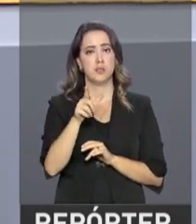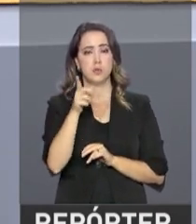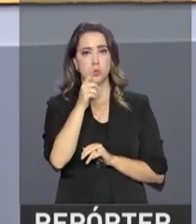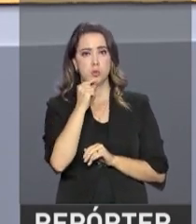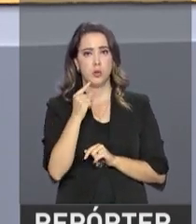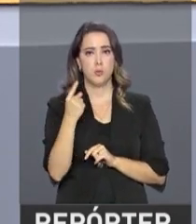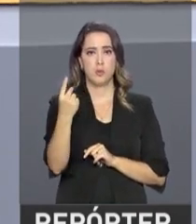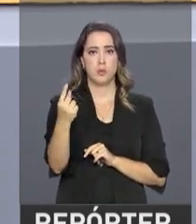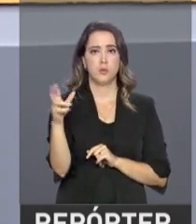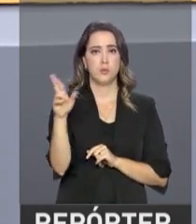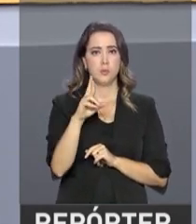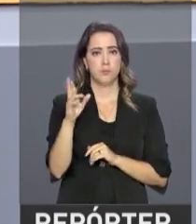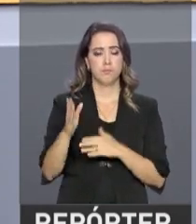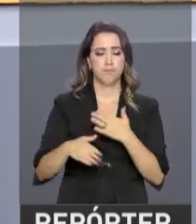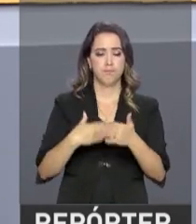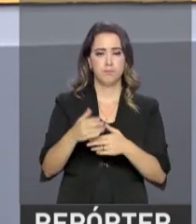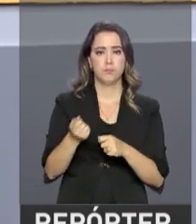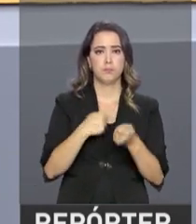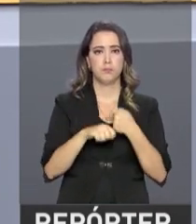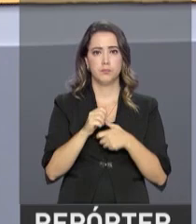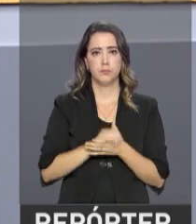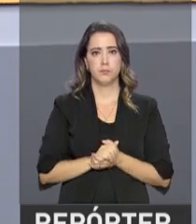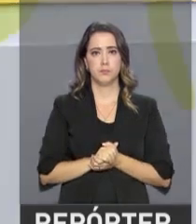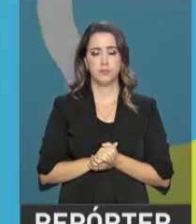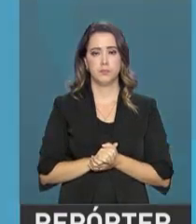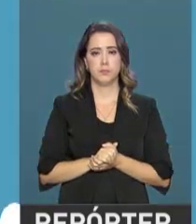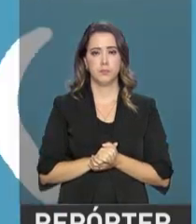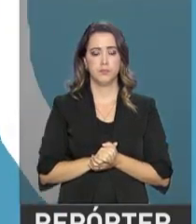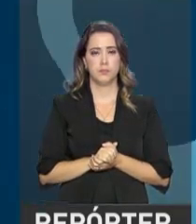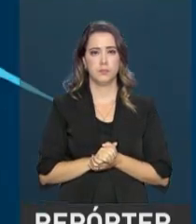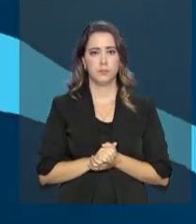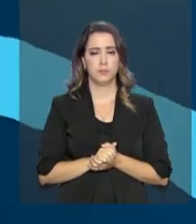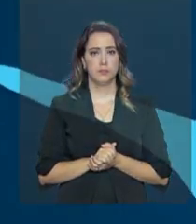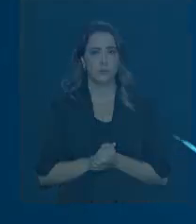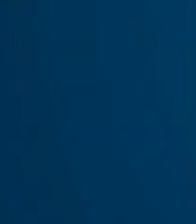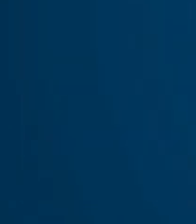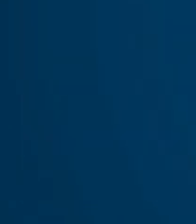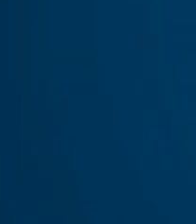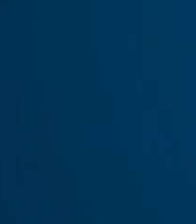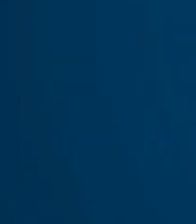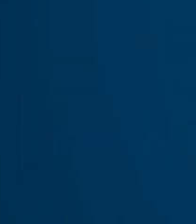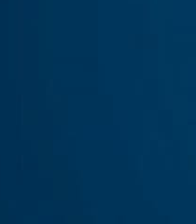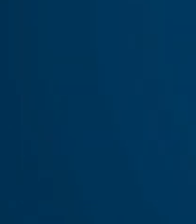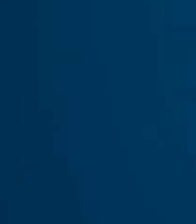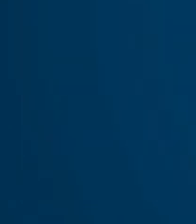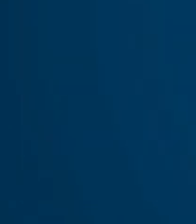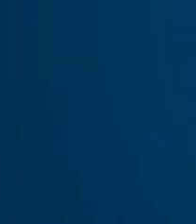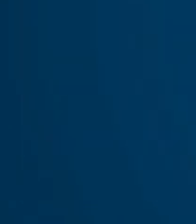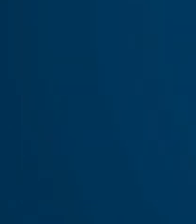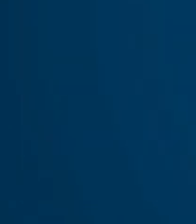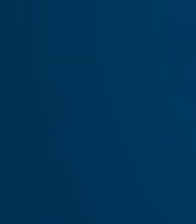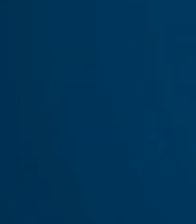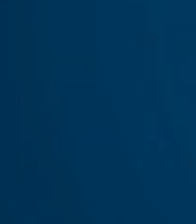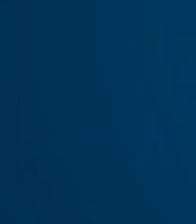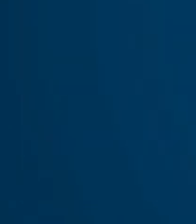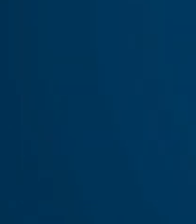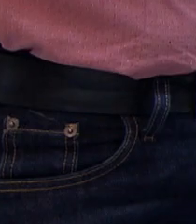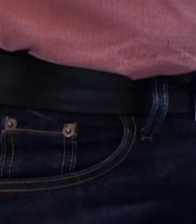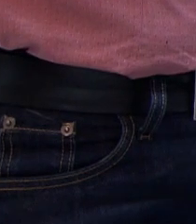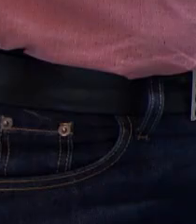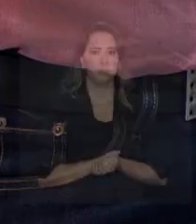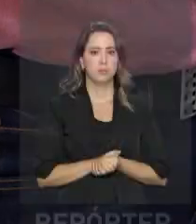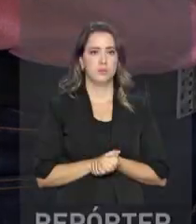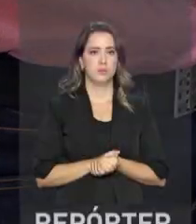cada um real produzido pela economia vem aí o oitavo no mundial da água